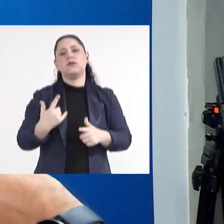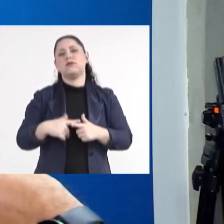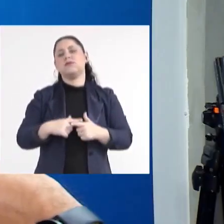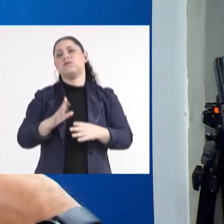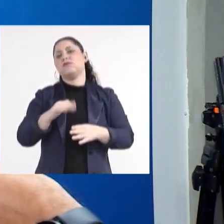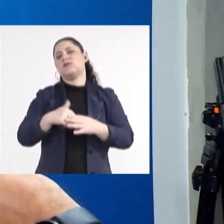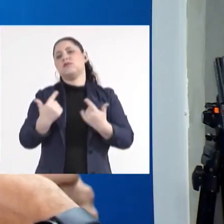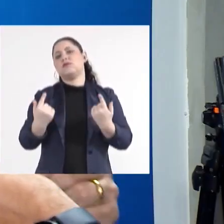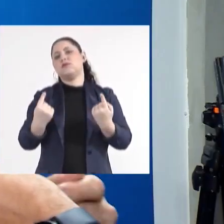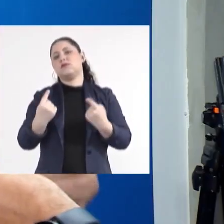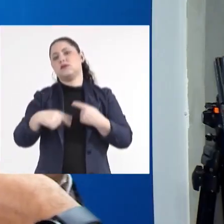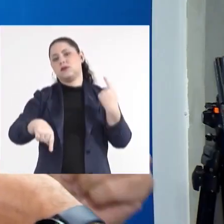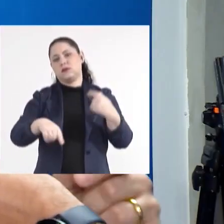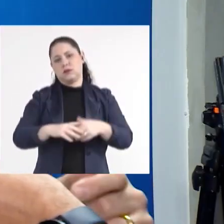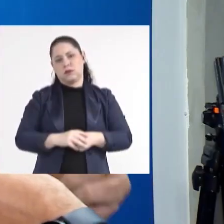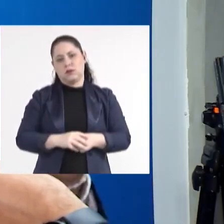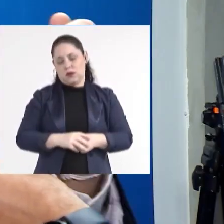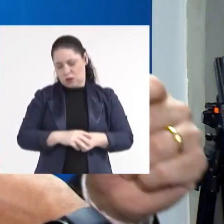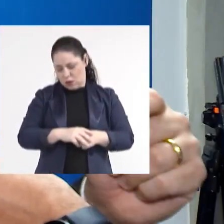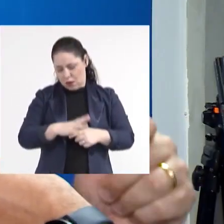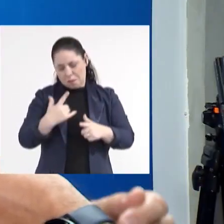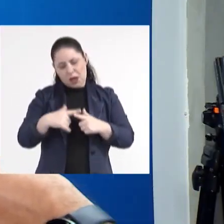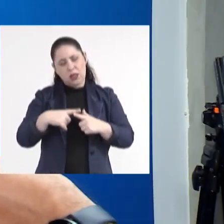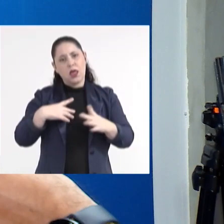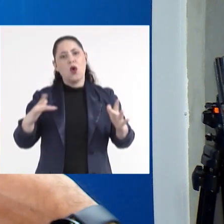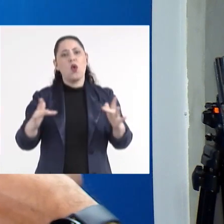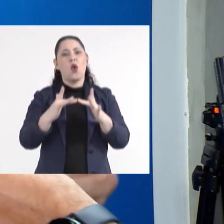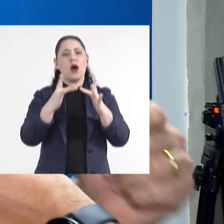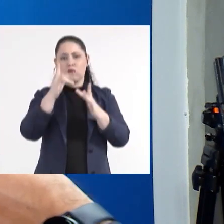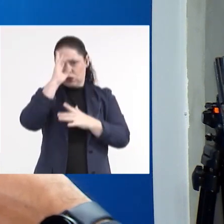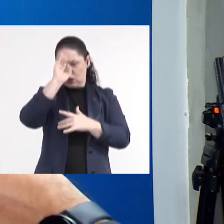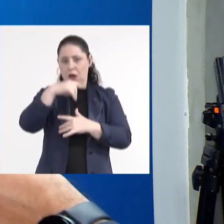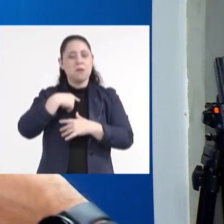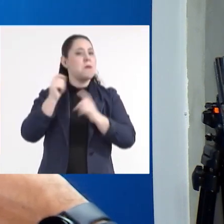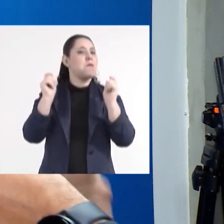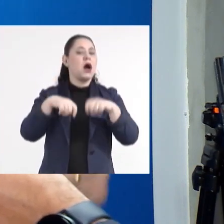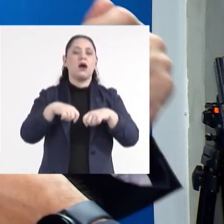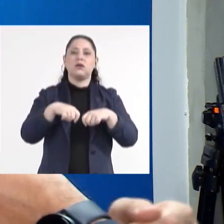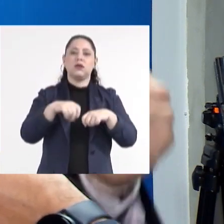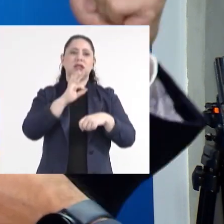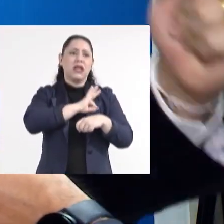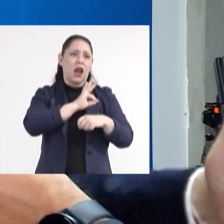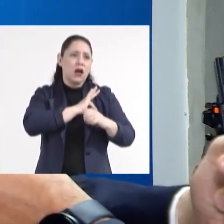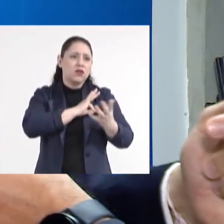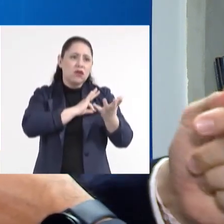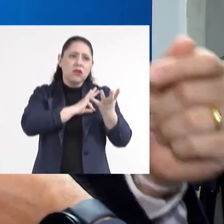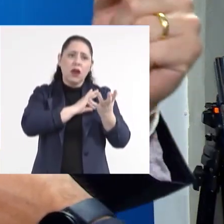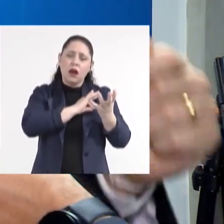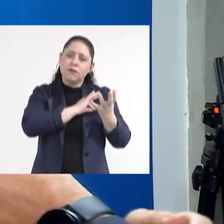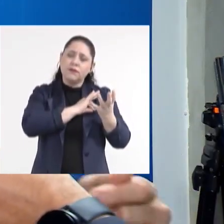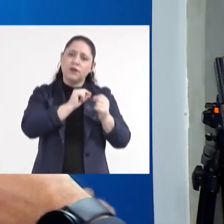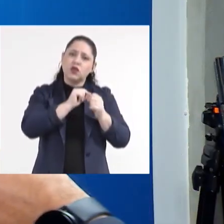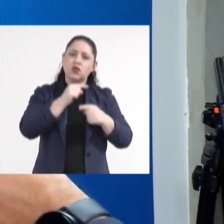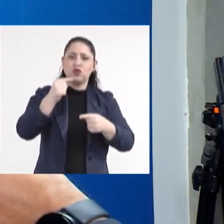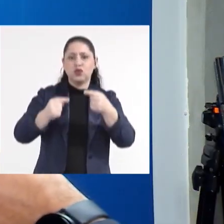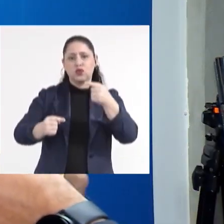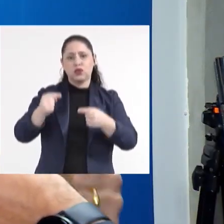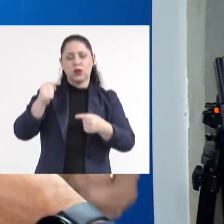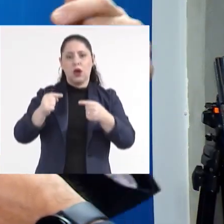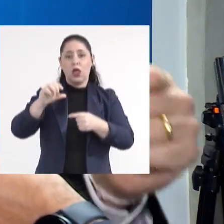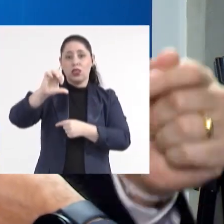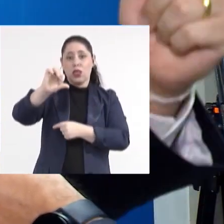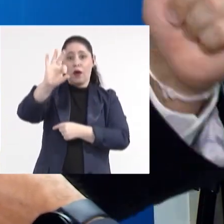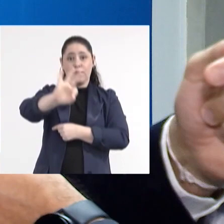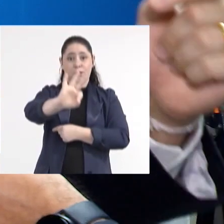nós votamos contra? Porque esse projeto chega com um acordo de líderes e eu não tenho a possibilidade de dar o aumento que eu gostaria, de fazer um debate, de